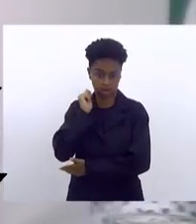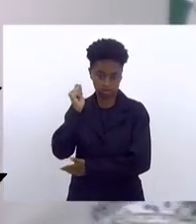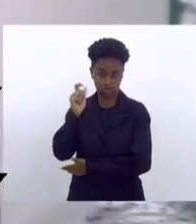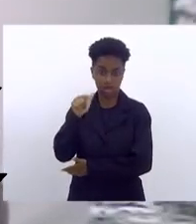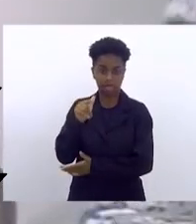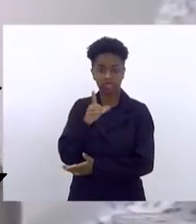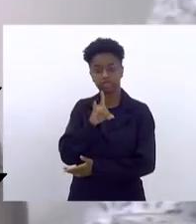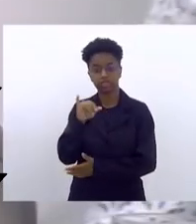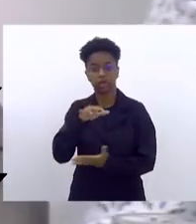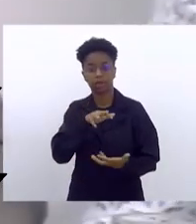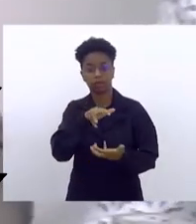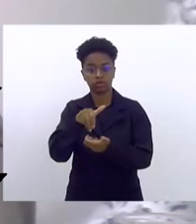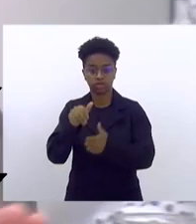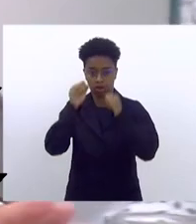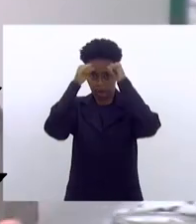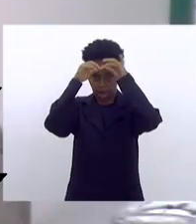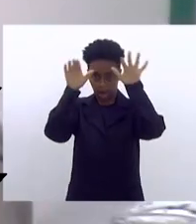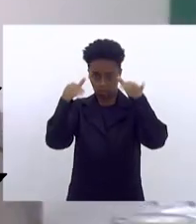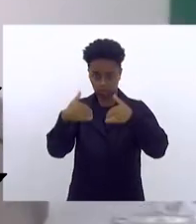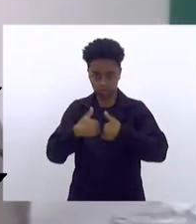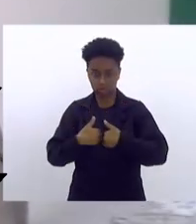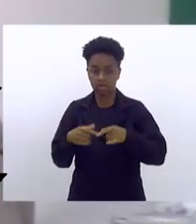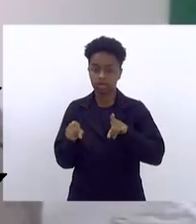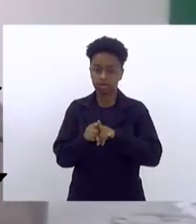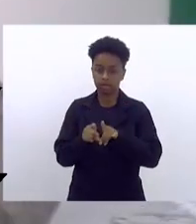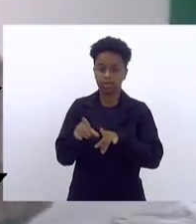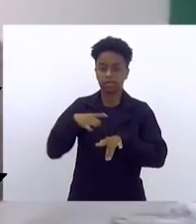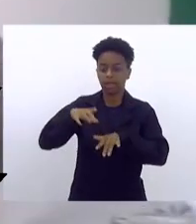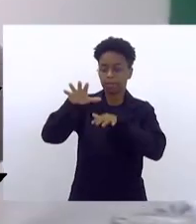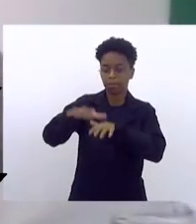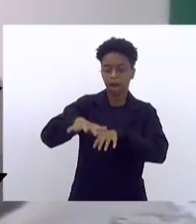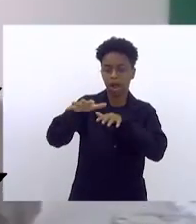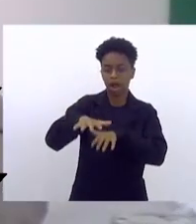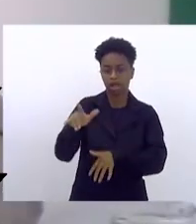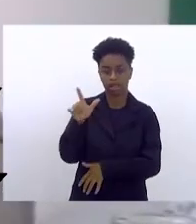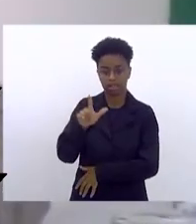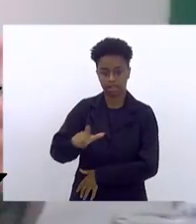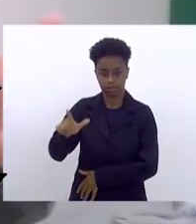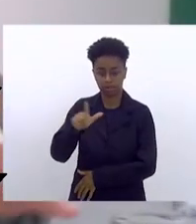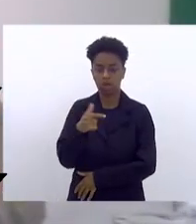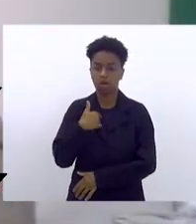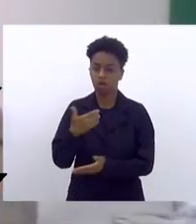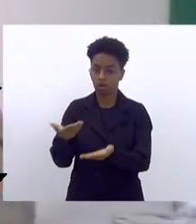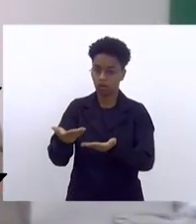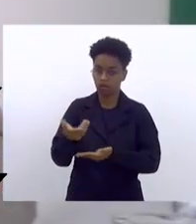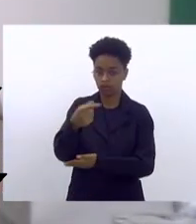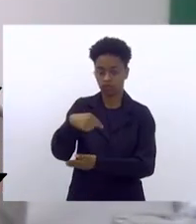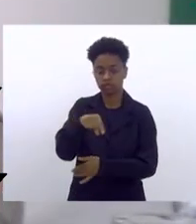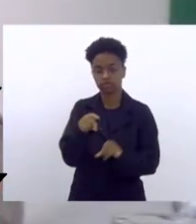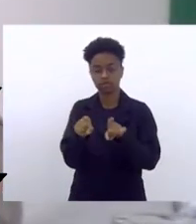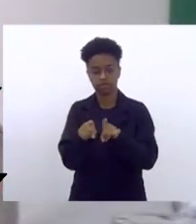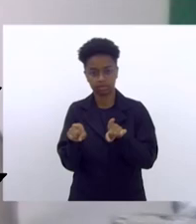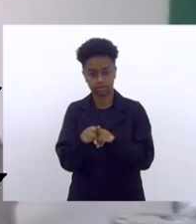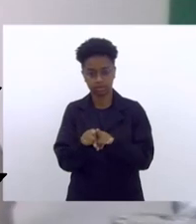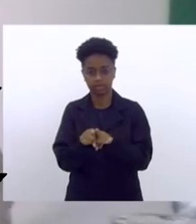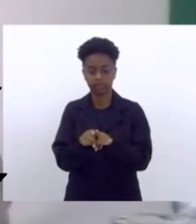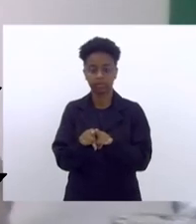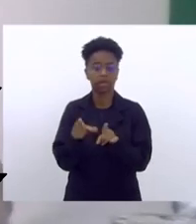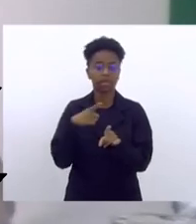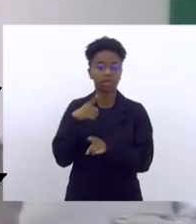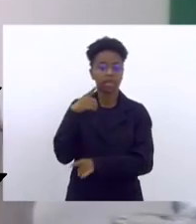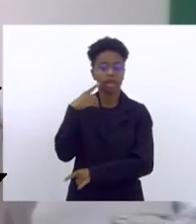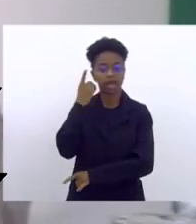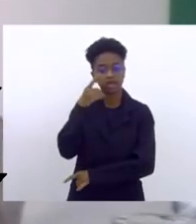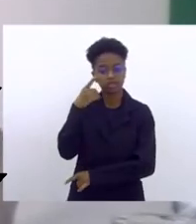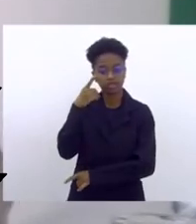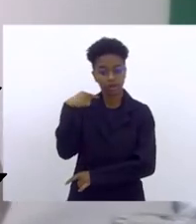dos autistas que é uma caminhada que tem no Lebron eu quero convidar vocês também lá através do nosso um advogado doutor